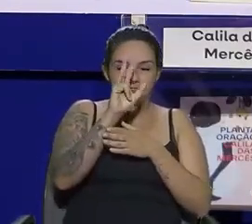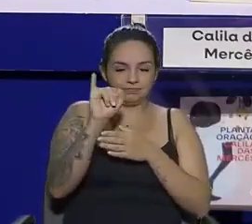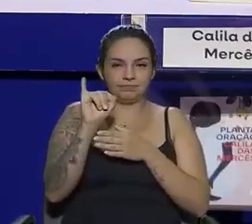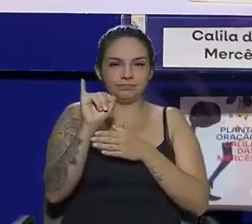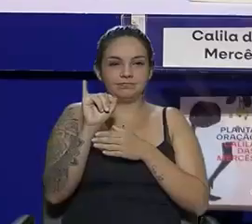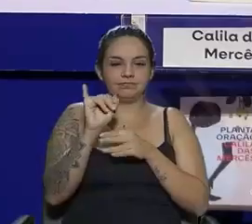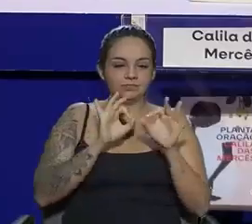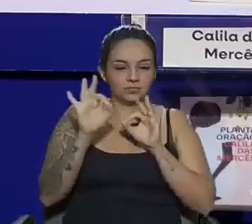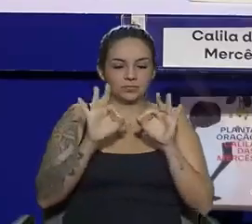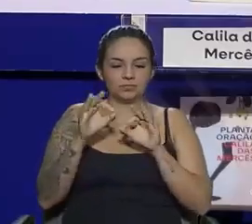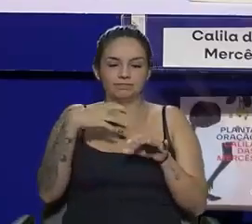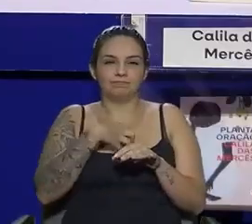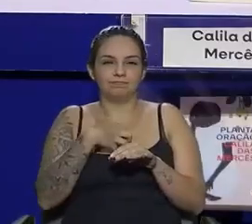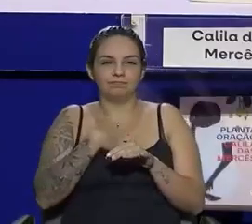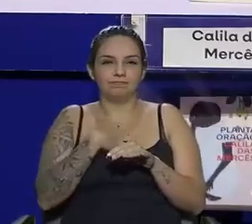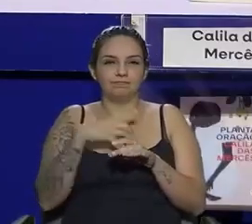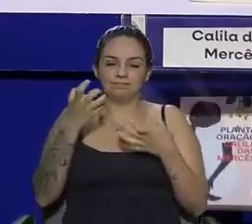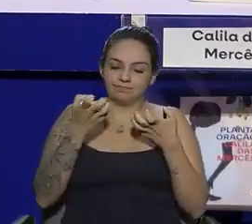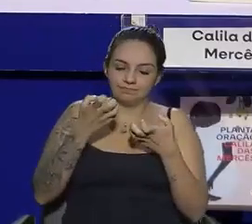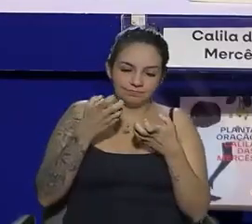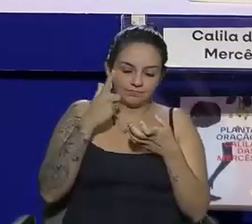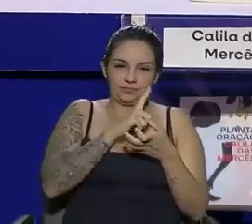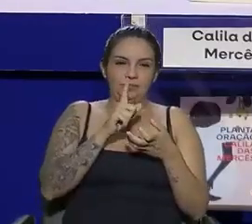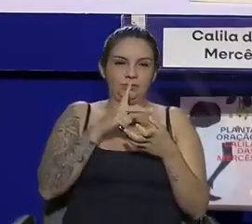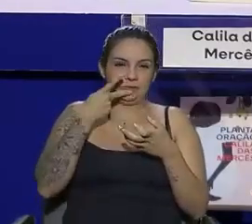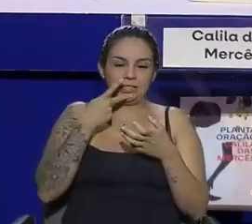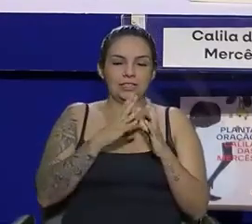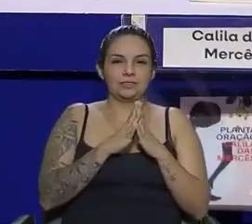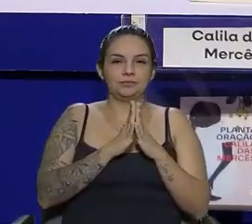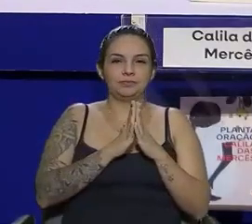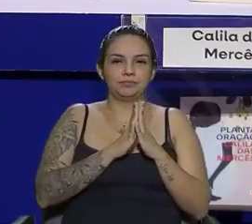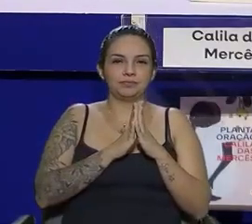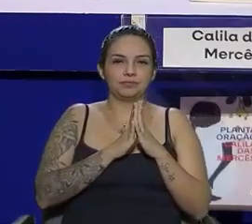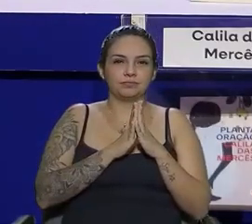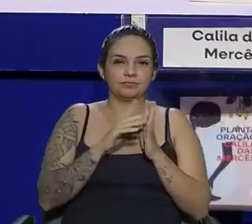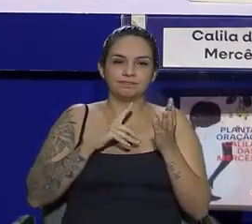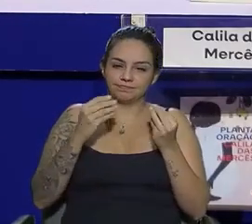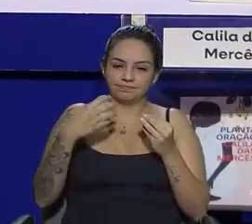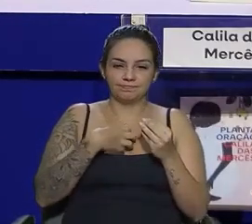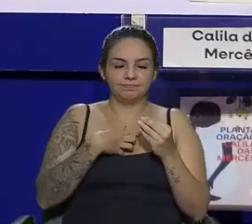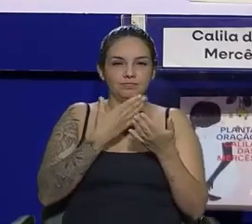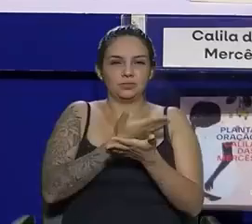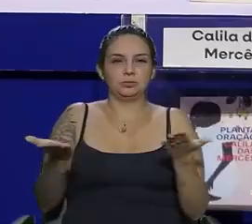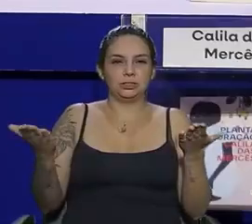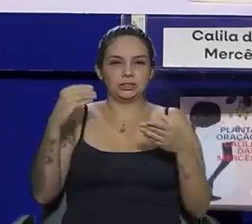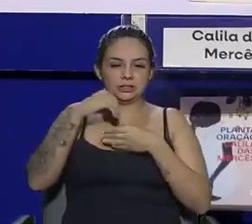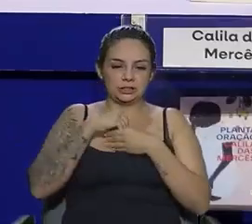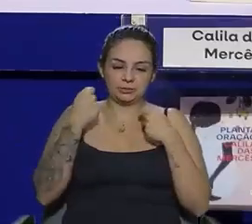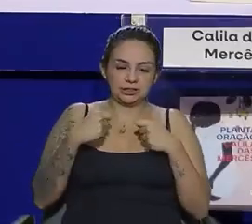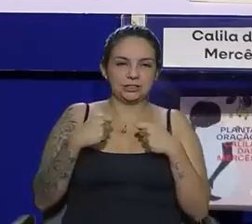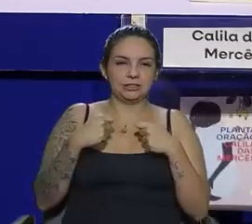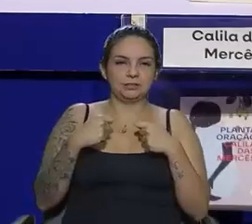vai organizar esse sentimento que eu não estou conseguindo decifrar. E tem muitos sentimentos perdidos dentro da gente